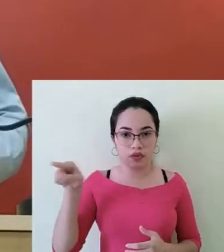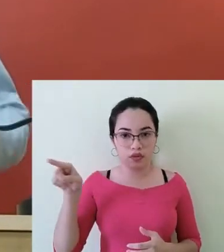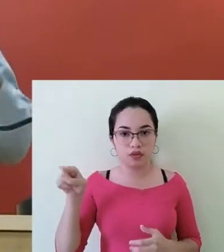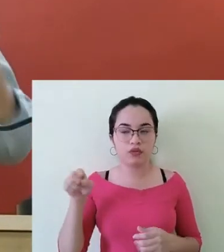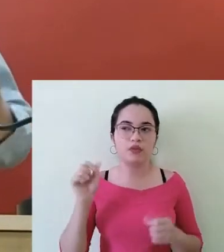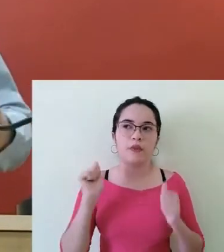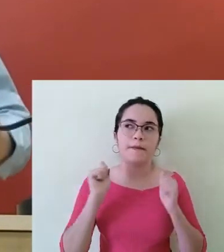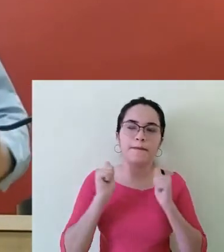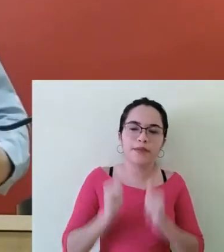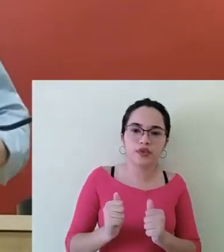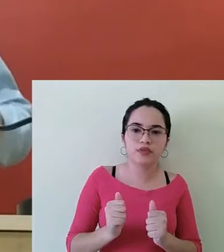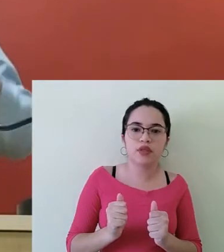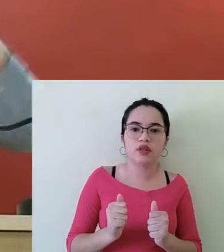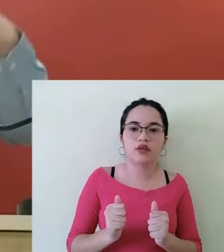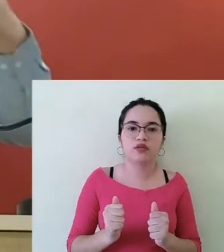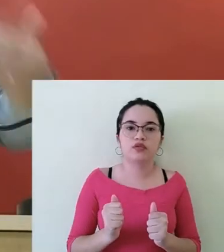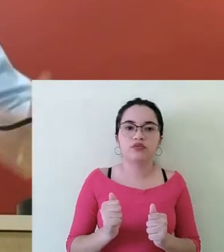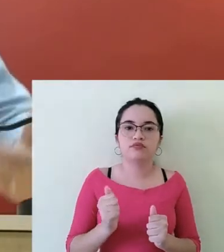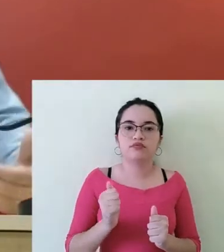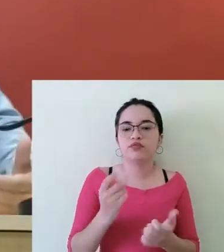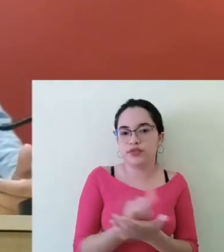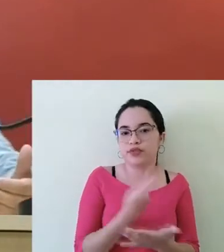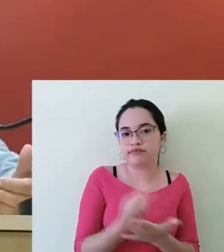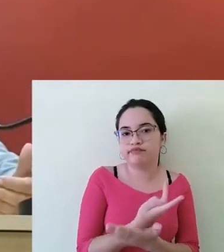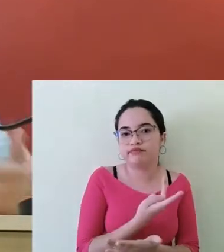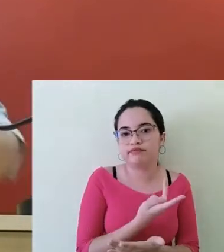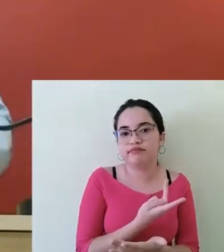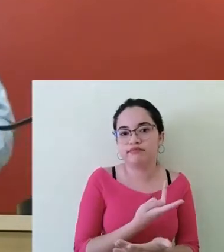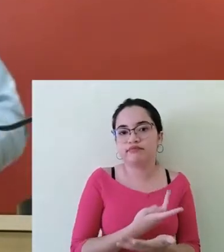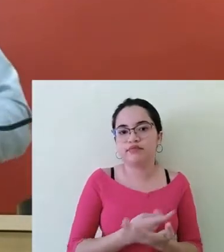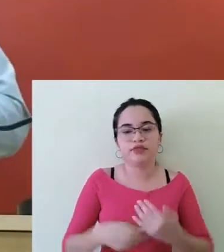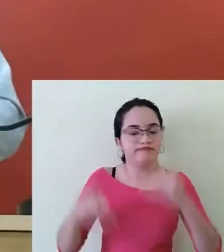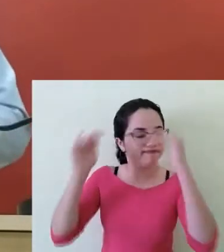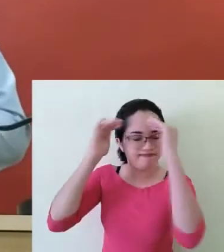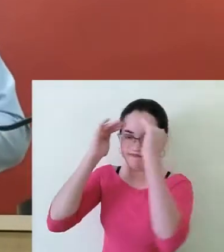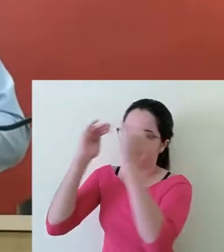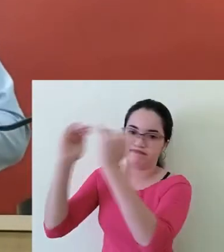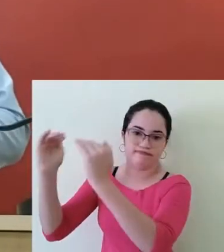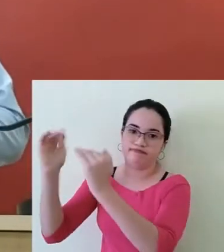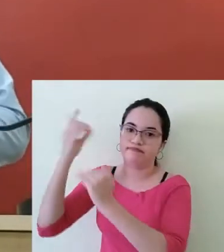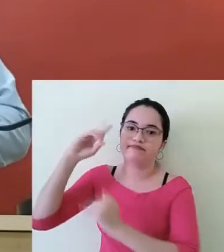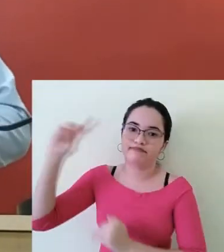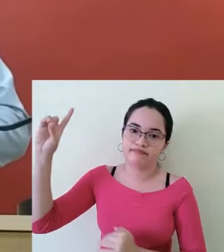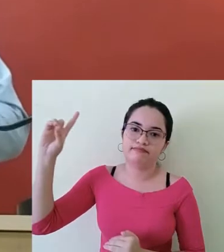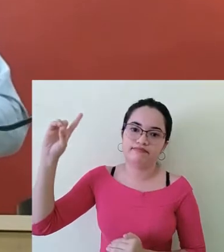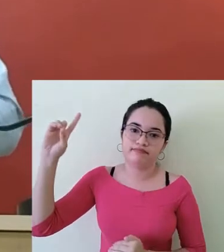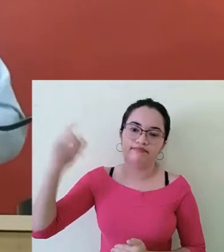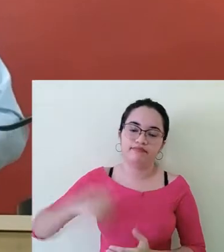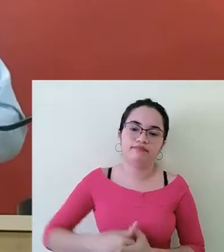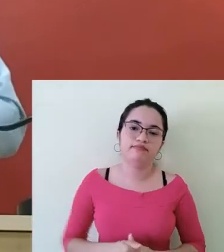Adão com a possibilidade de se corromper, de desobedecê-lo,